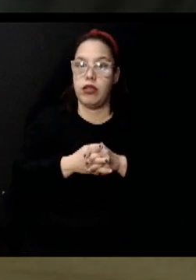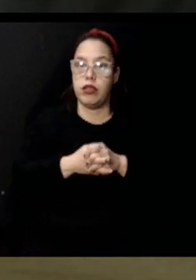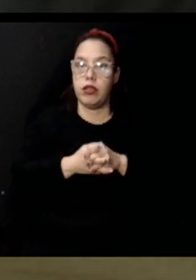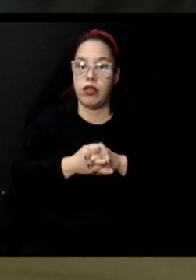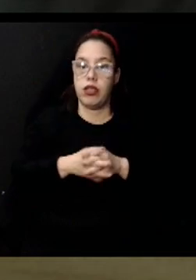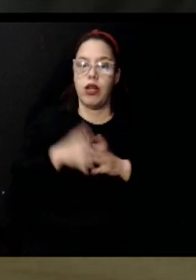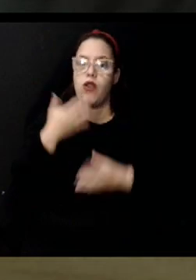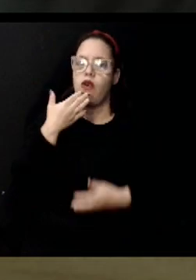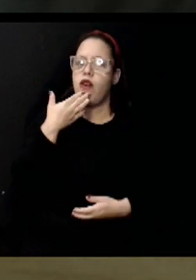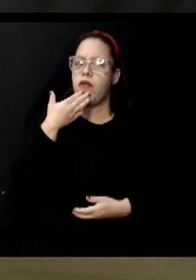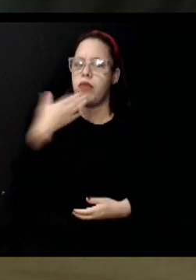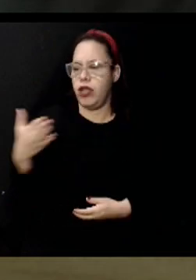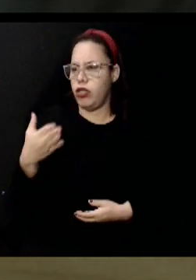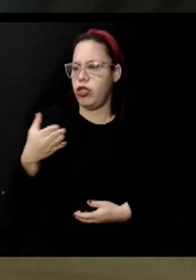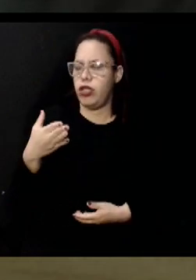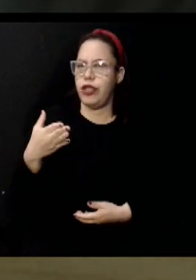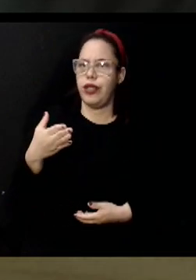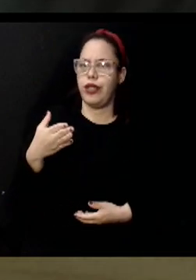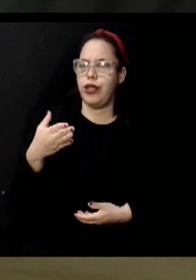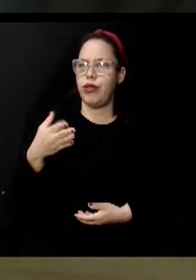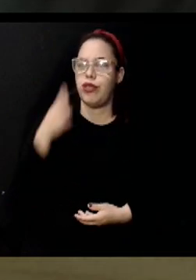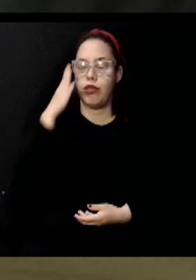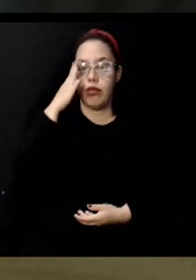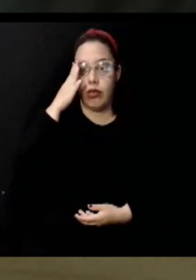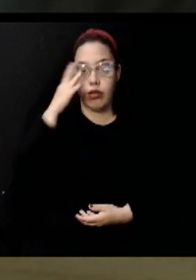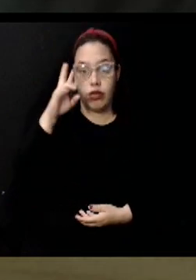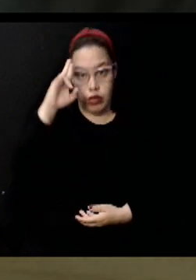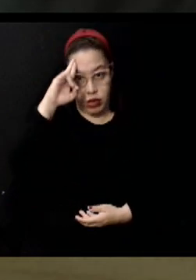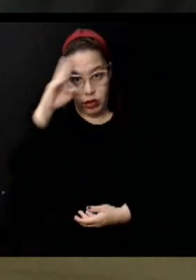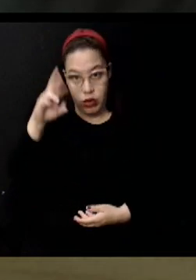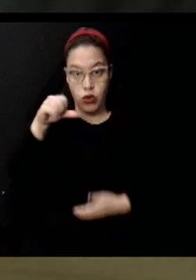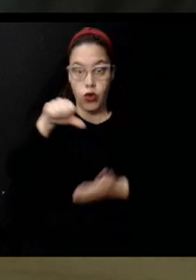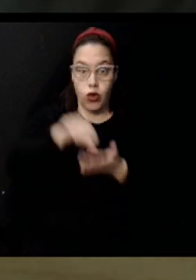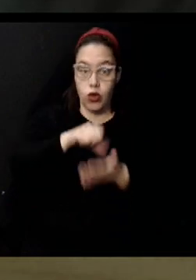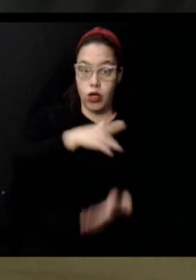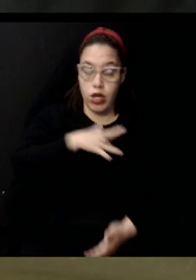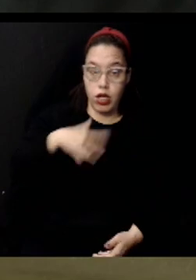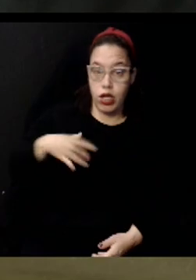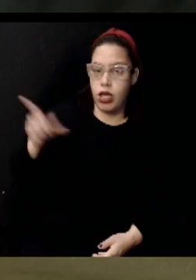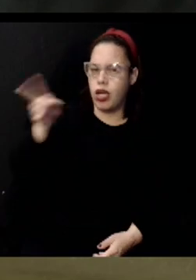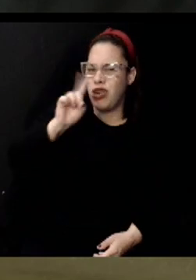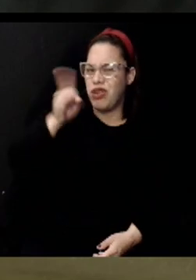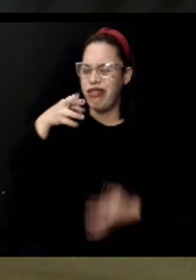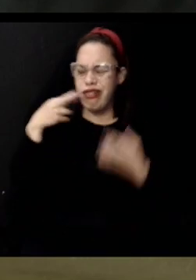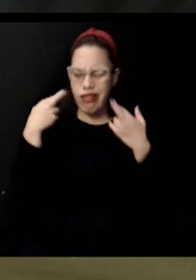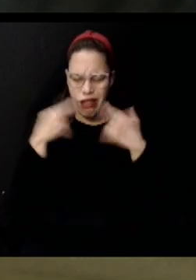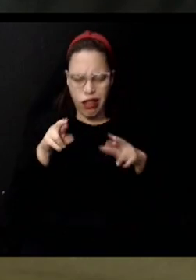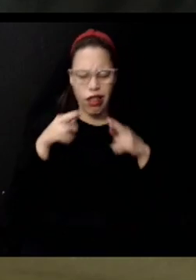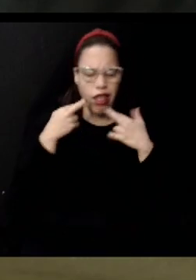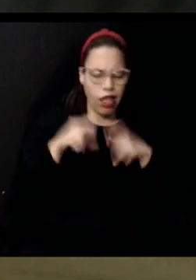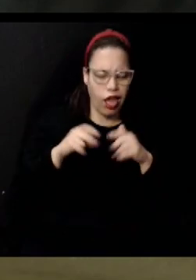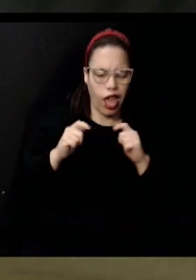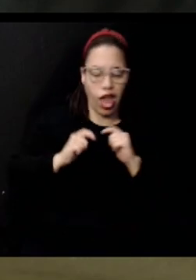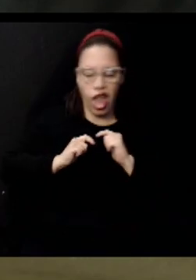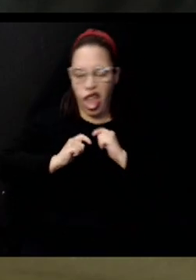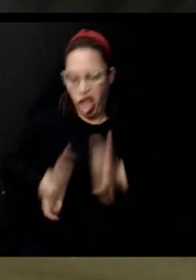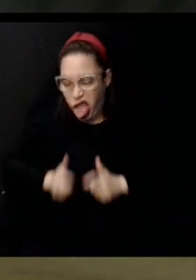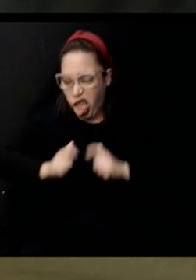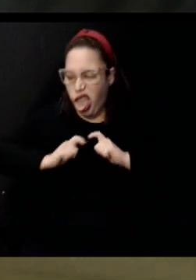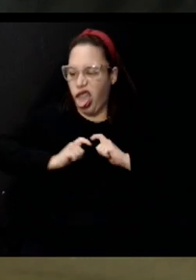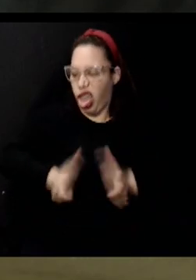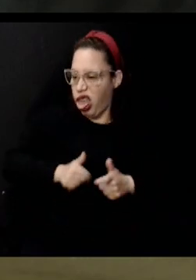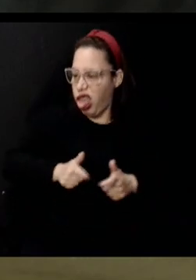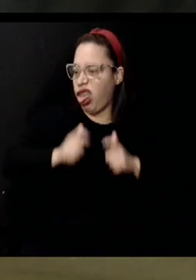reivindicação, nem a questão lá do senhor, lá do centro de saúde, não. É essa reclamação xarope que às Aham. vezes a gente faz,